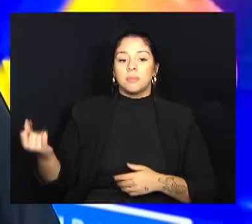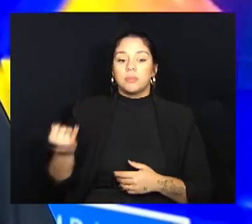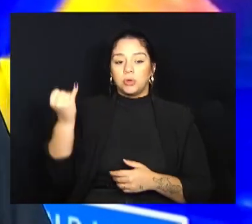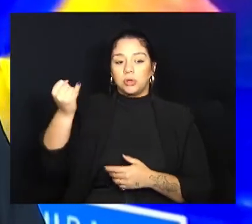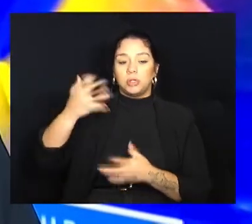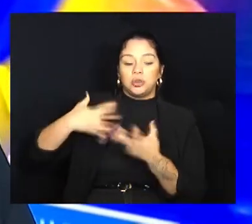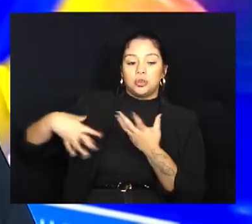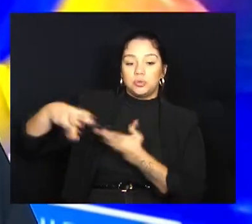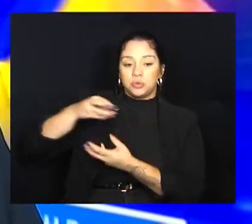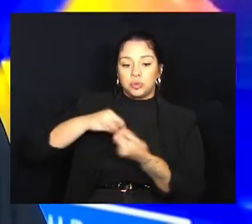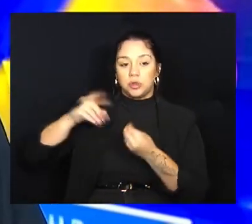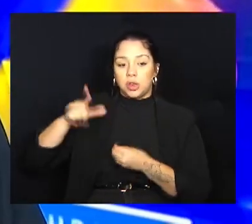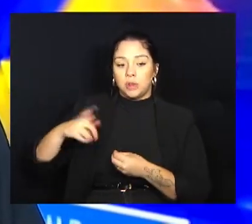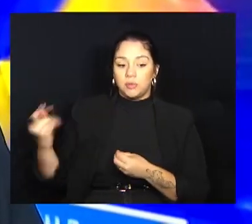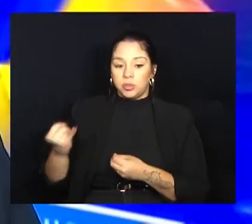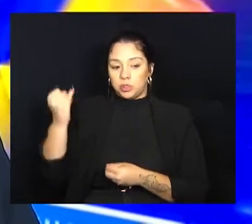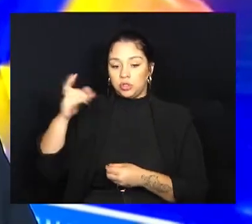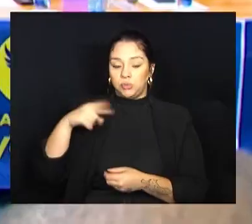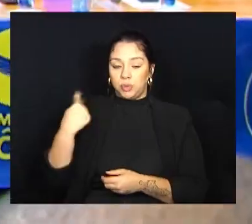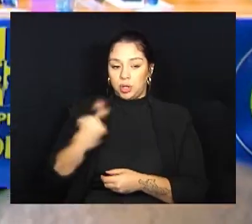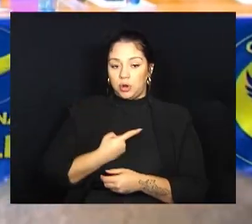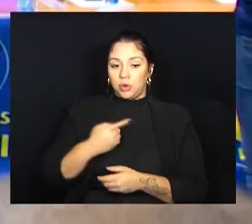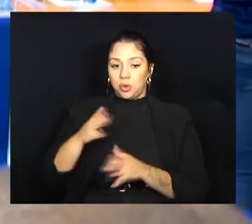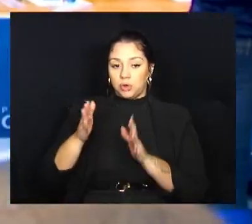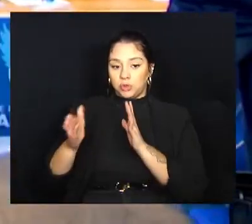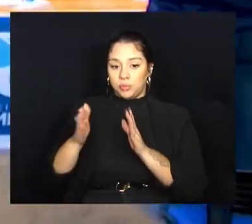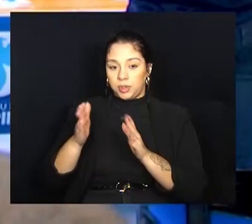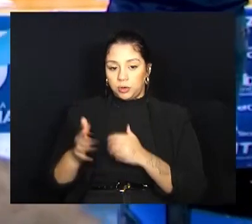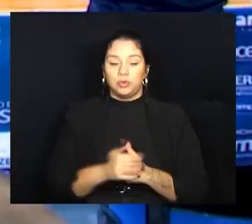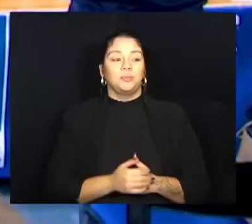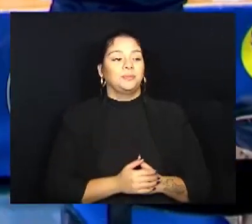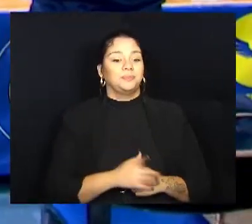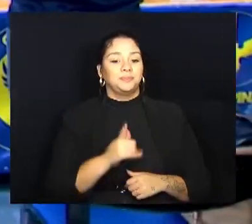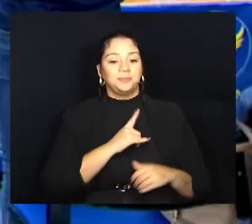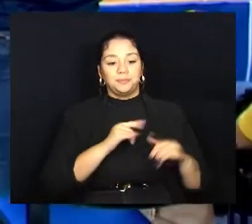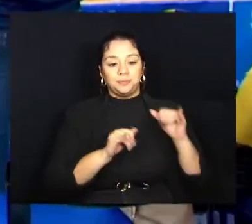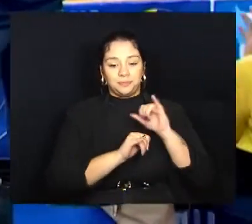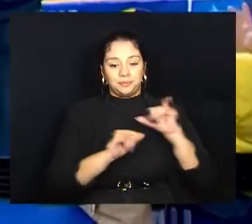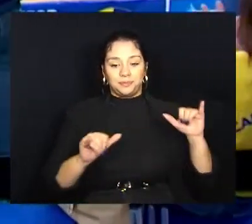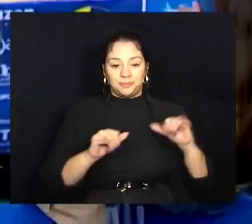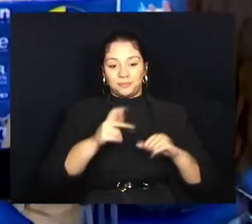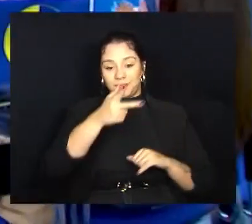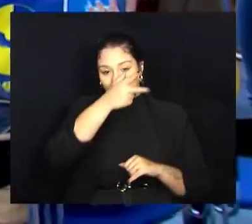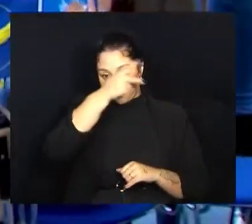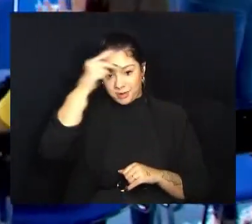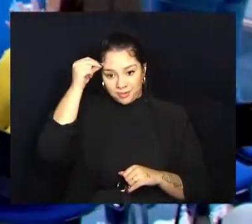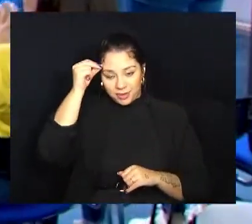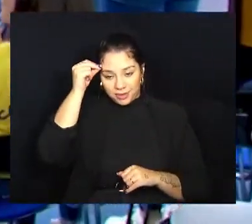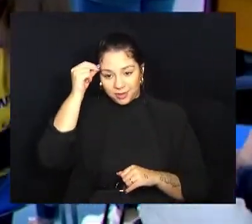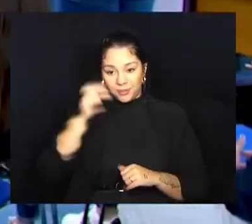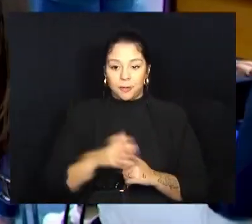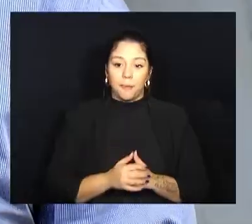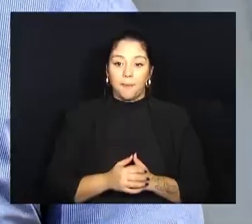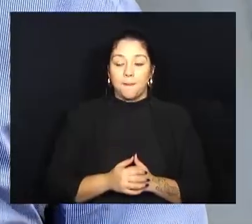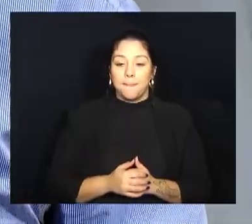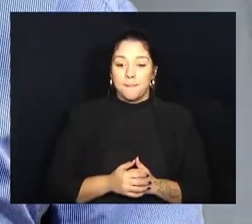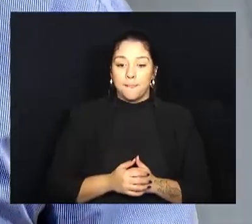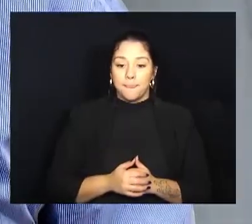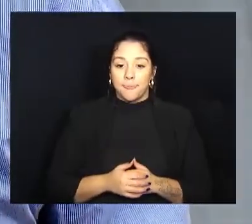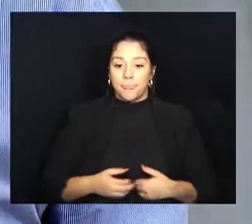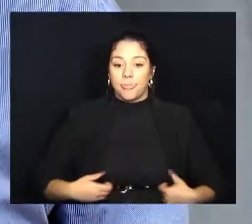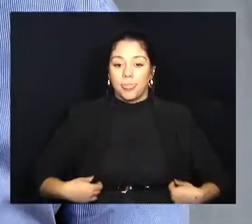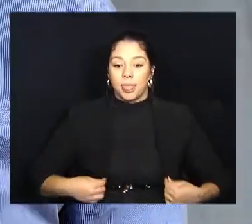mescla vai ser importante pra gente durante a temporada. O lançamento do time foi na prefeitura. A prefeitura vai ser uma parceira.